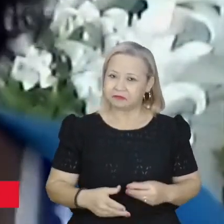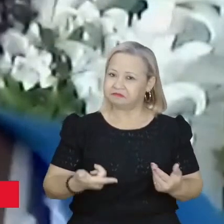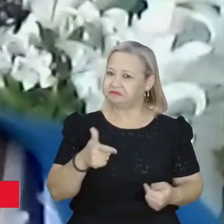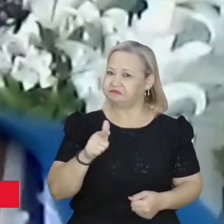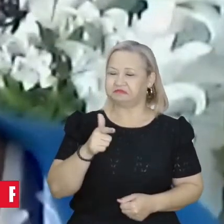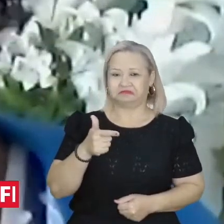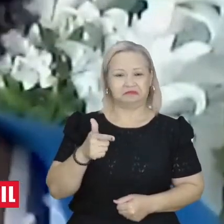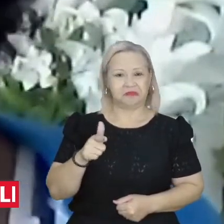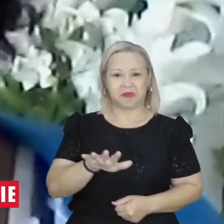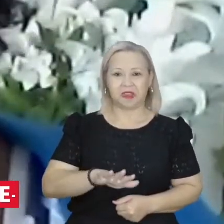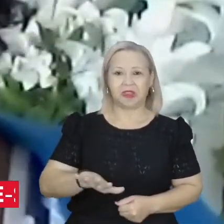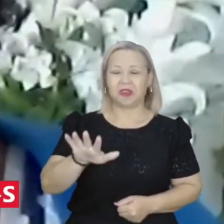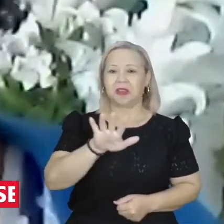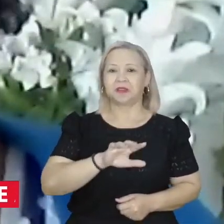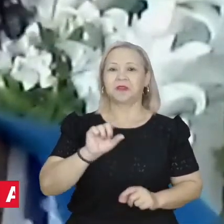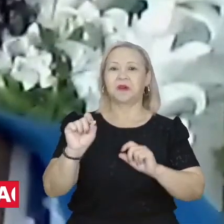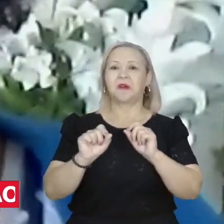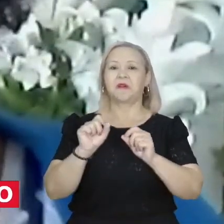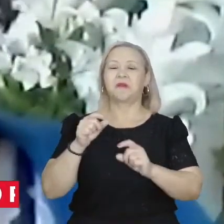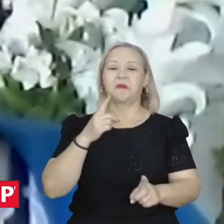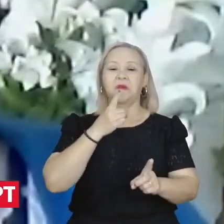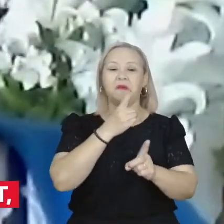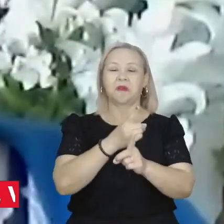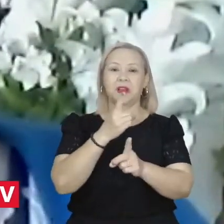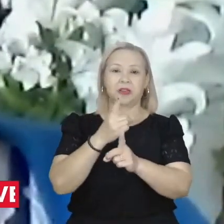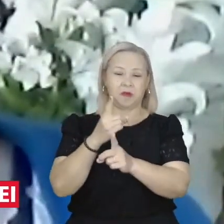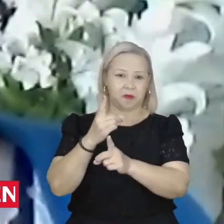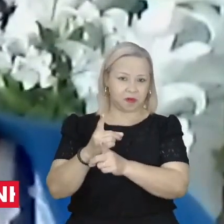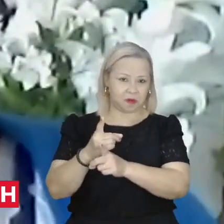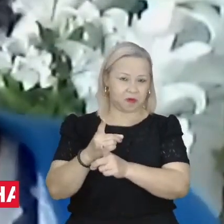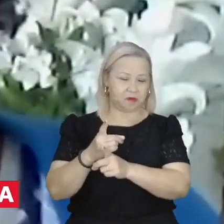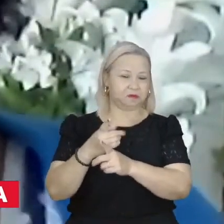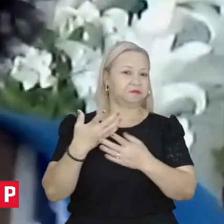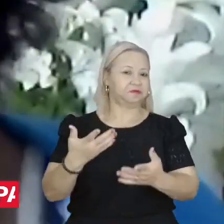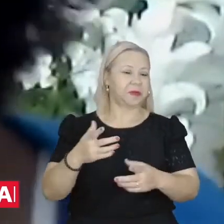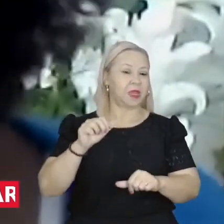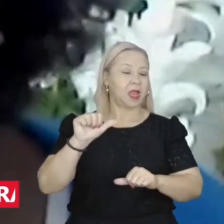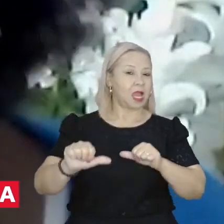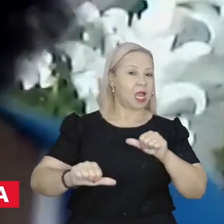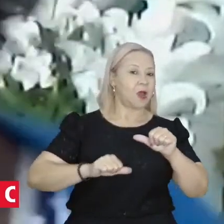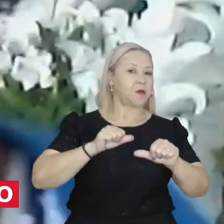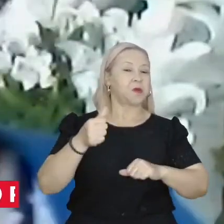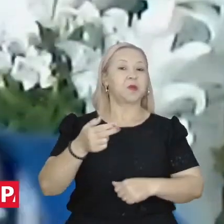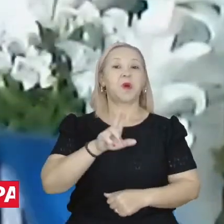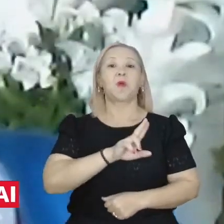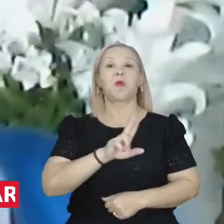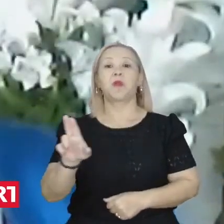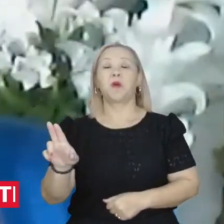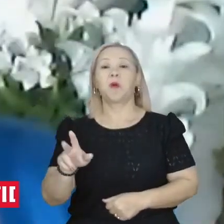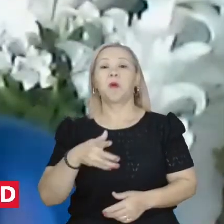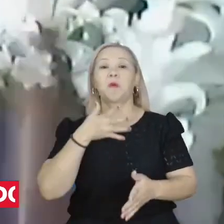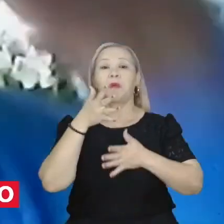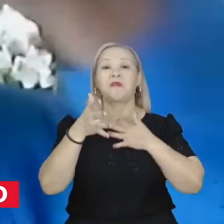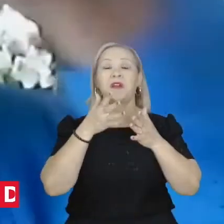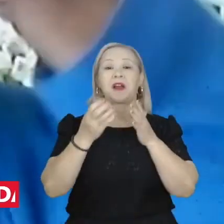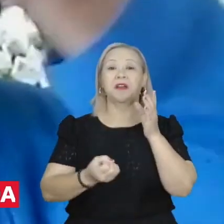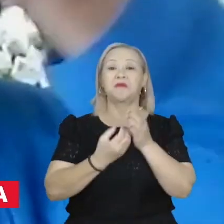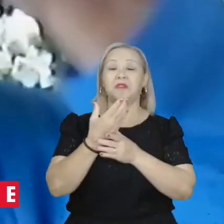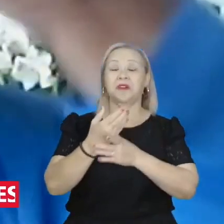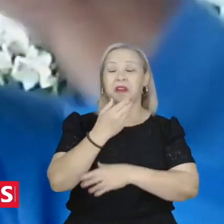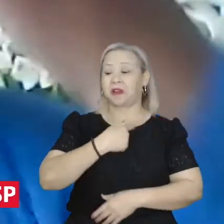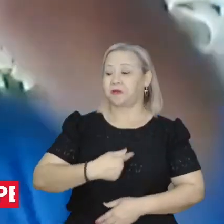aqui torcendo. Anne, vai embora, vamos lá. A mulherada mandando um oi para a Anne,